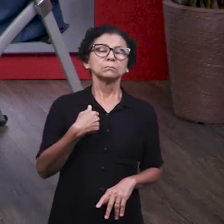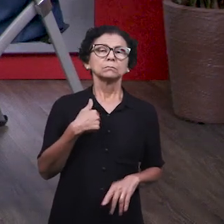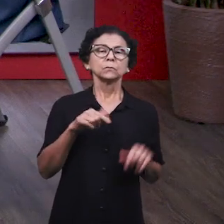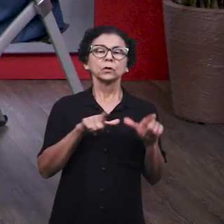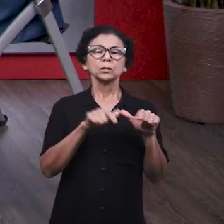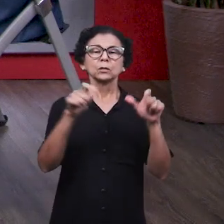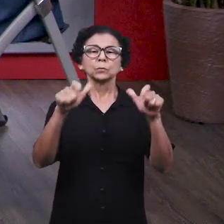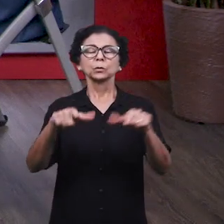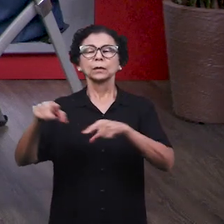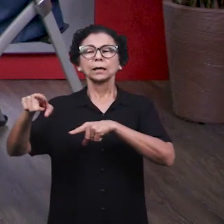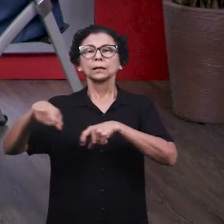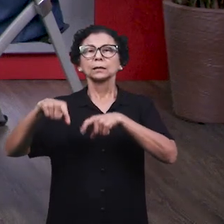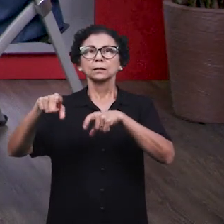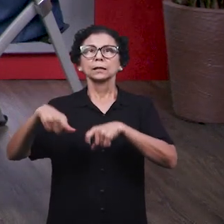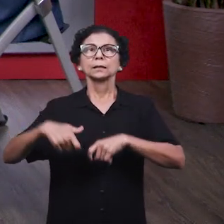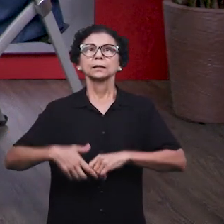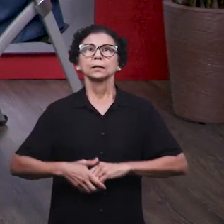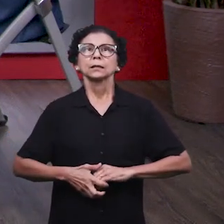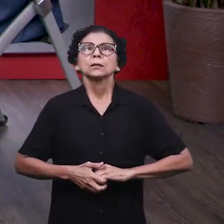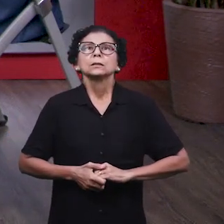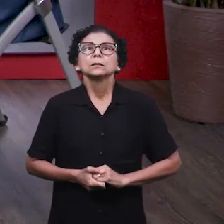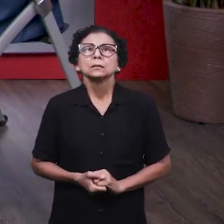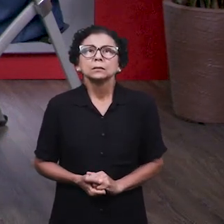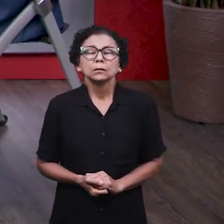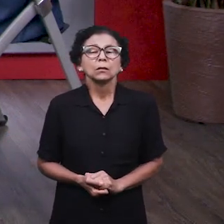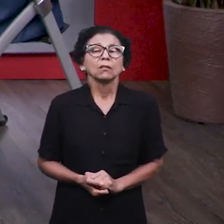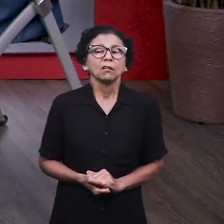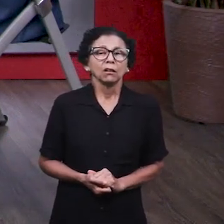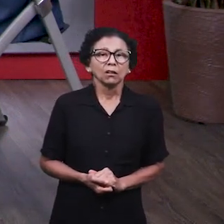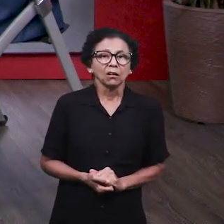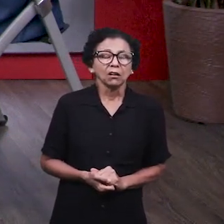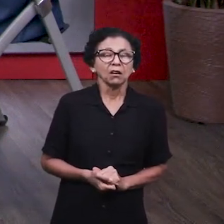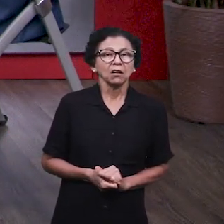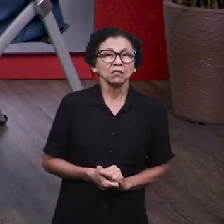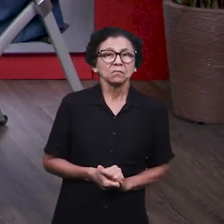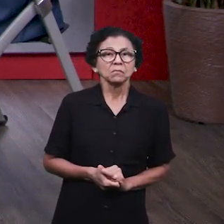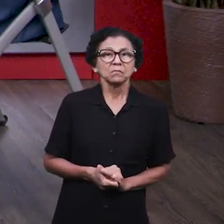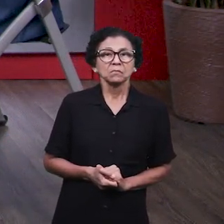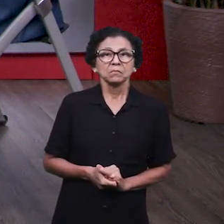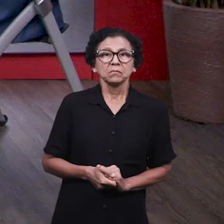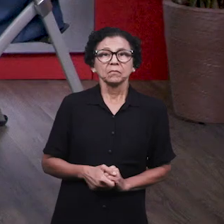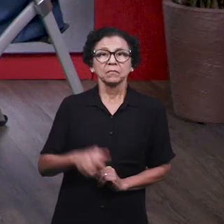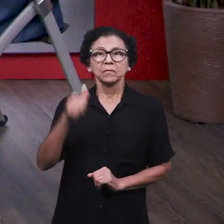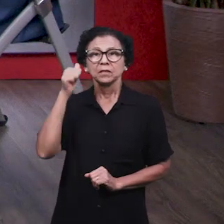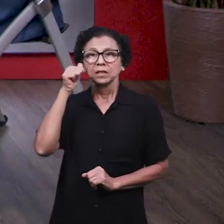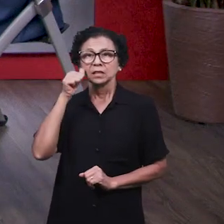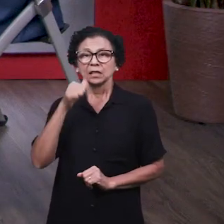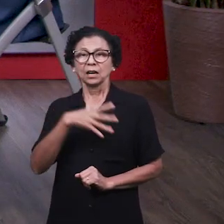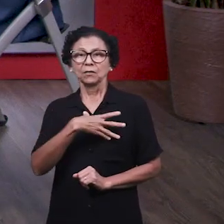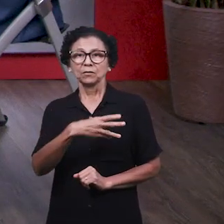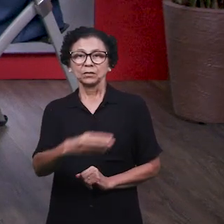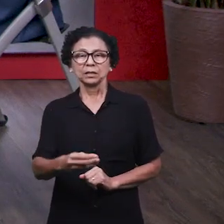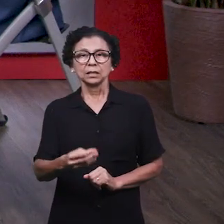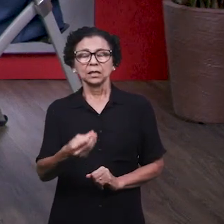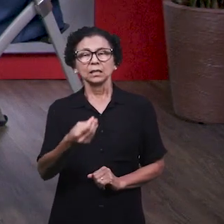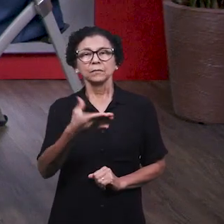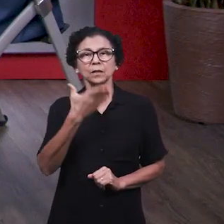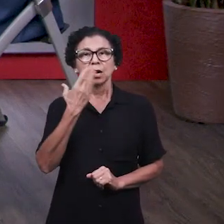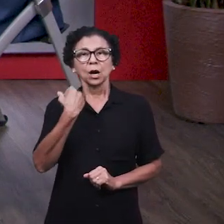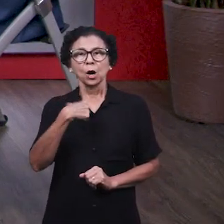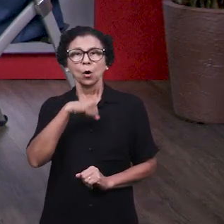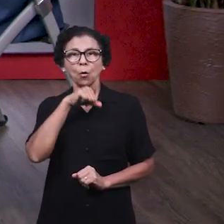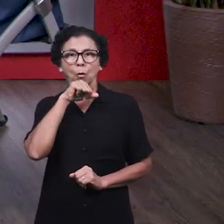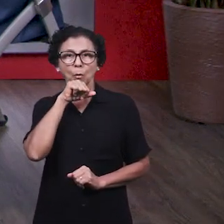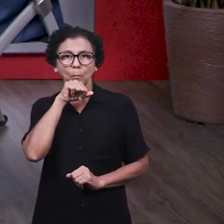que, pasmem vocês, os pais tinham domínio sobre até o físico das filhas. É isso. É,